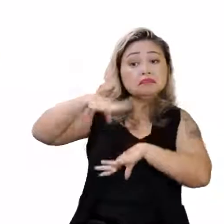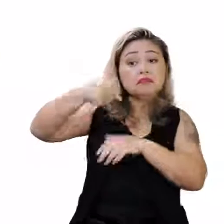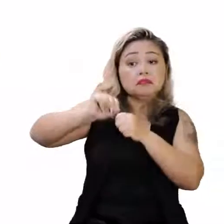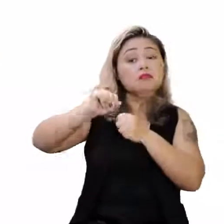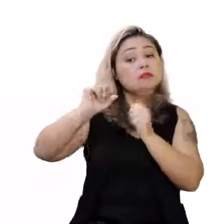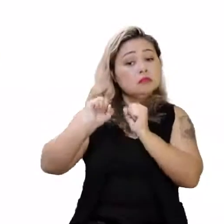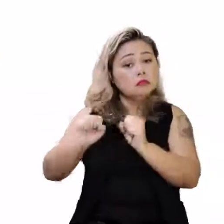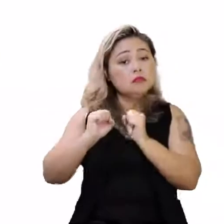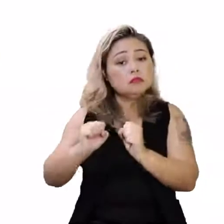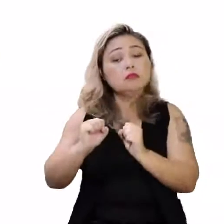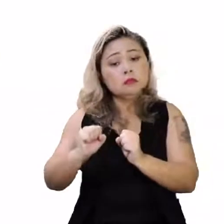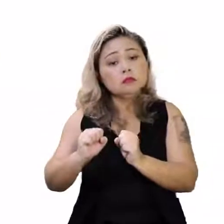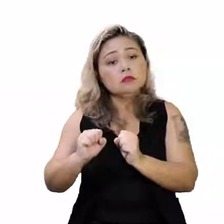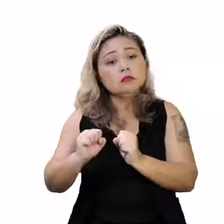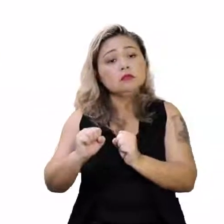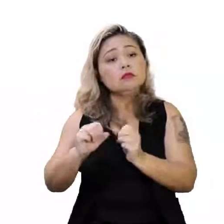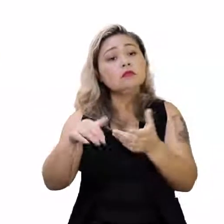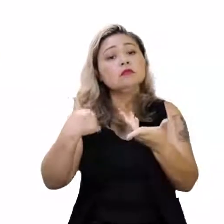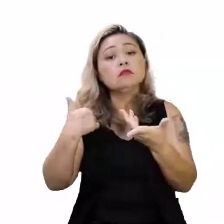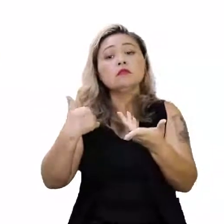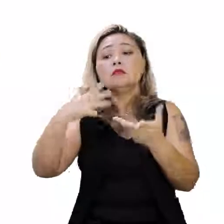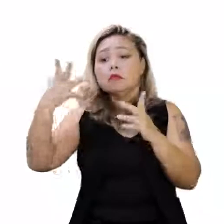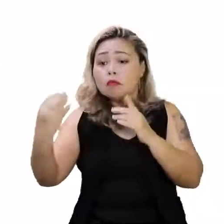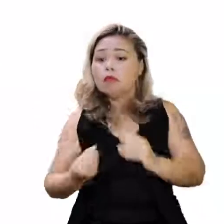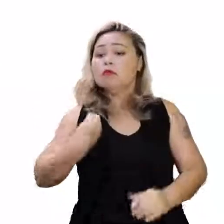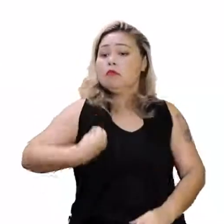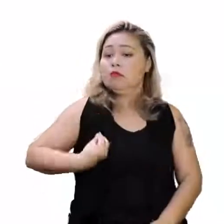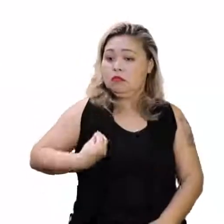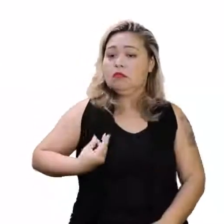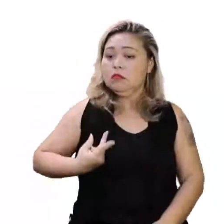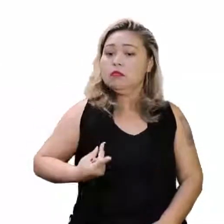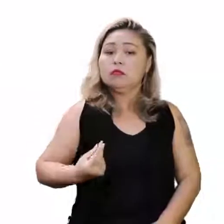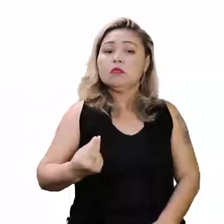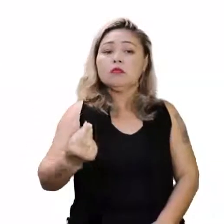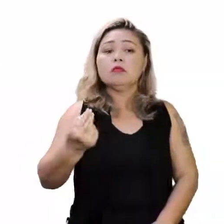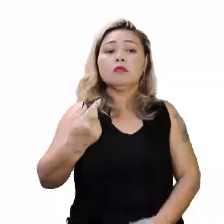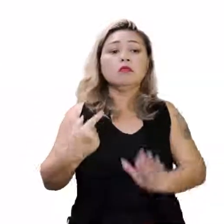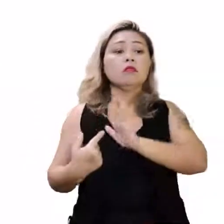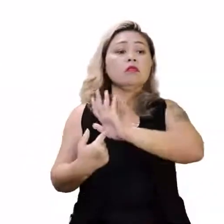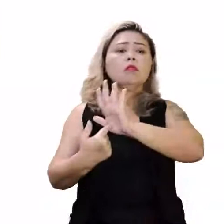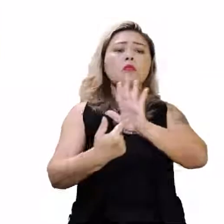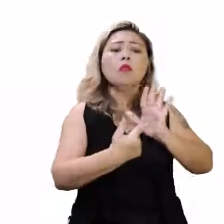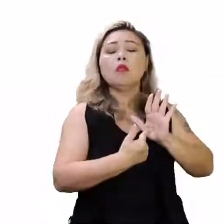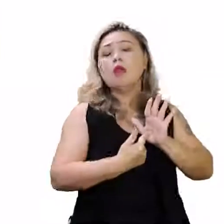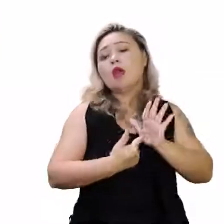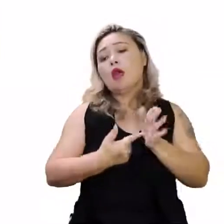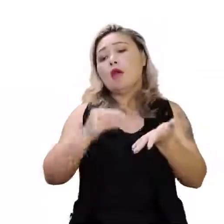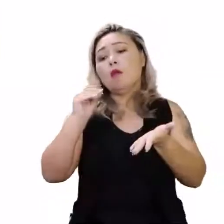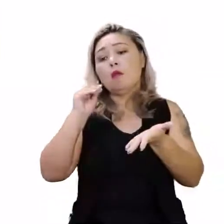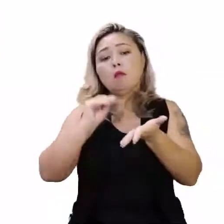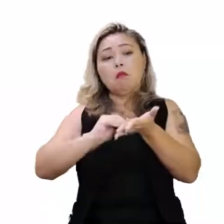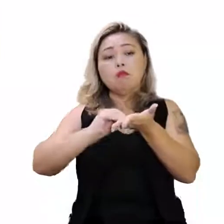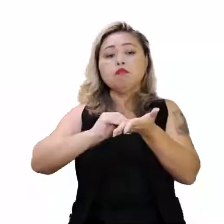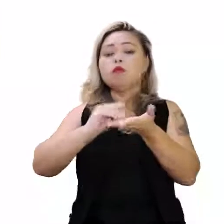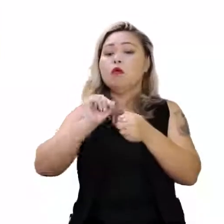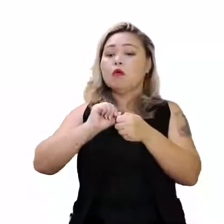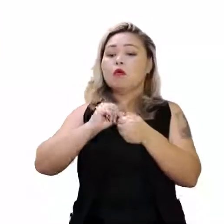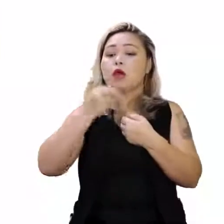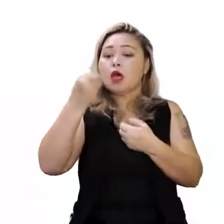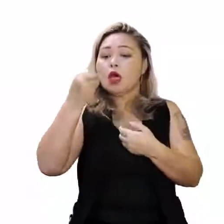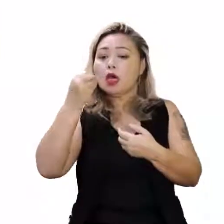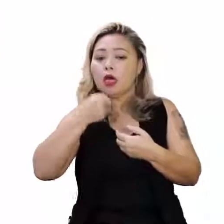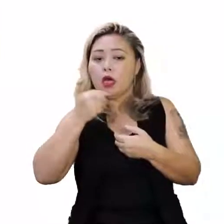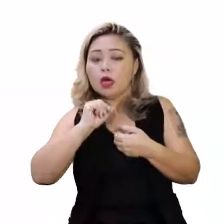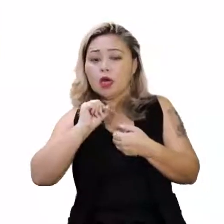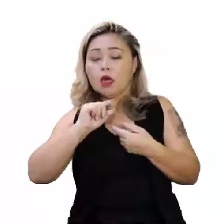Pode. Pode. As sobrevivências apresentavam pouca variabilidade genética. E os ovos,